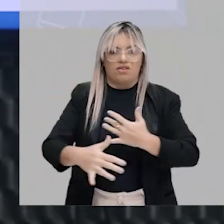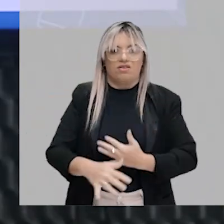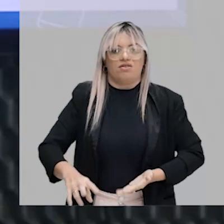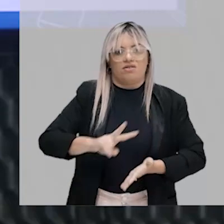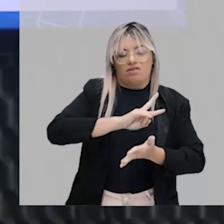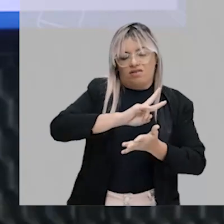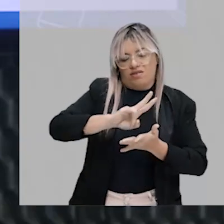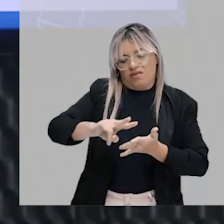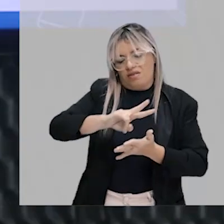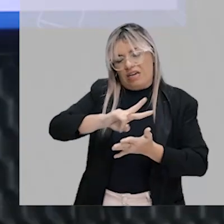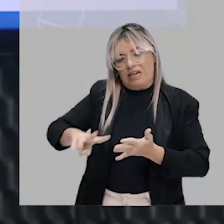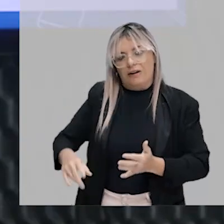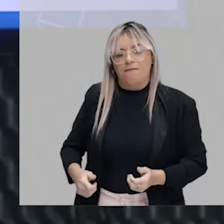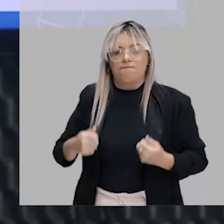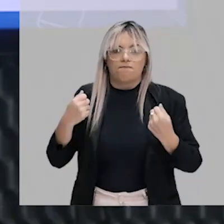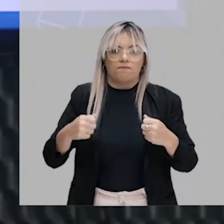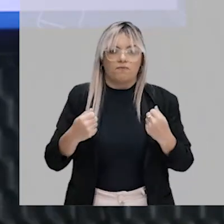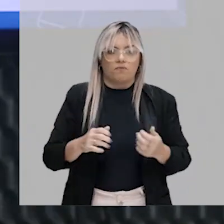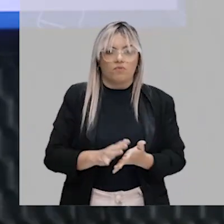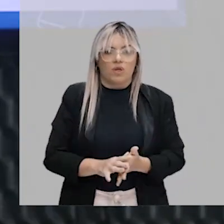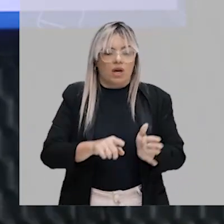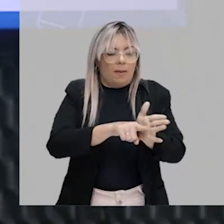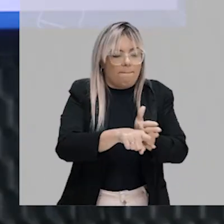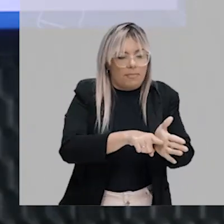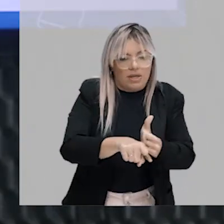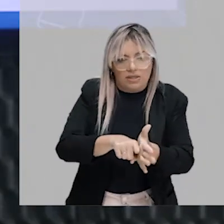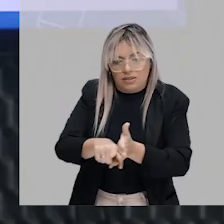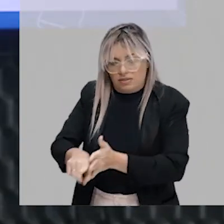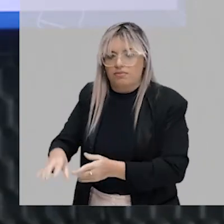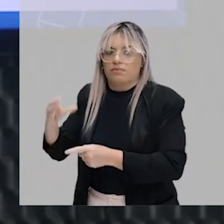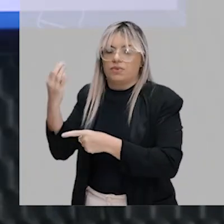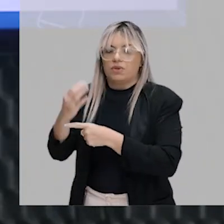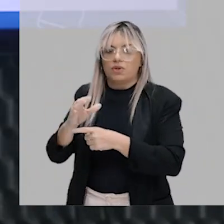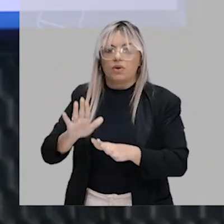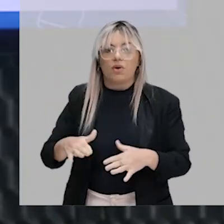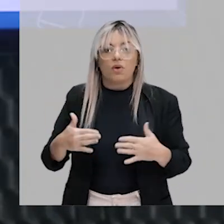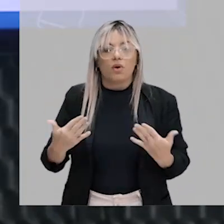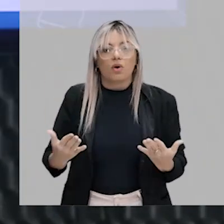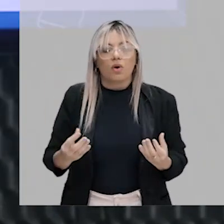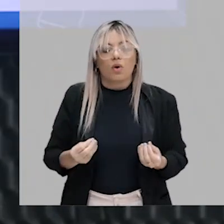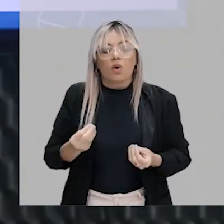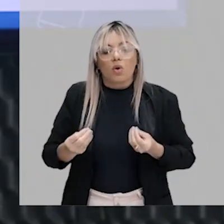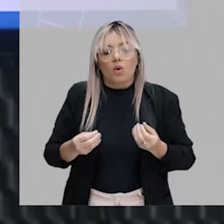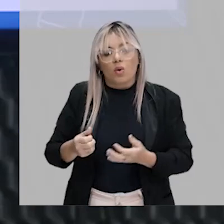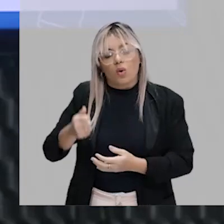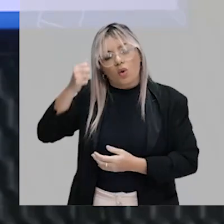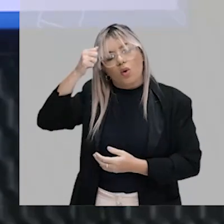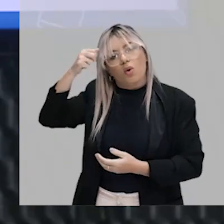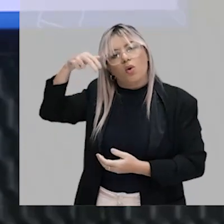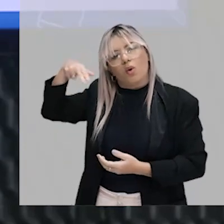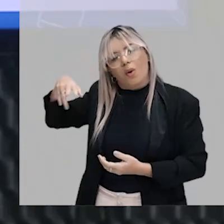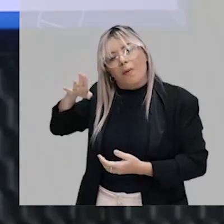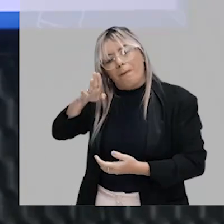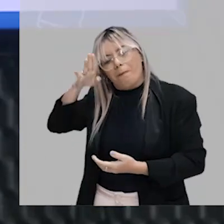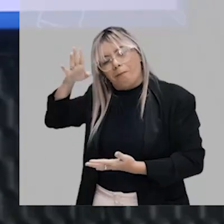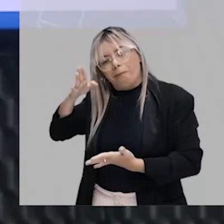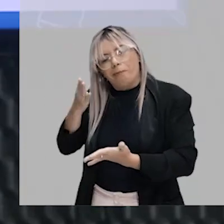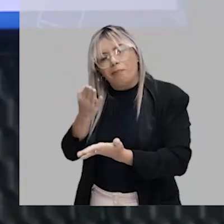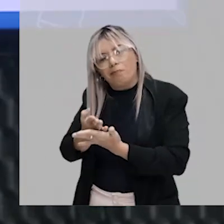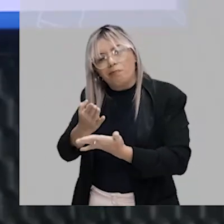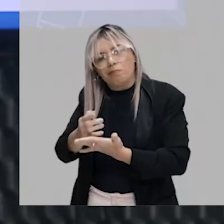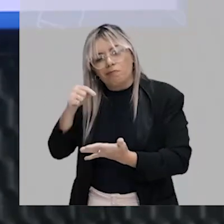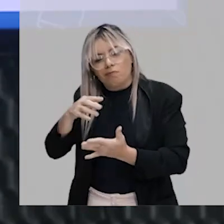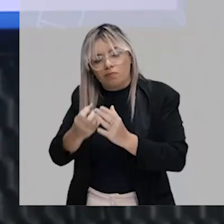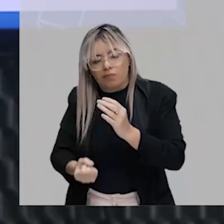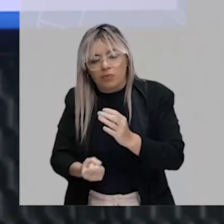ali que precisavam ser enxergadas cientificamente. E o que nosso personagem principal da aula de hoje fez?